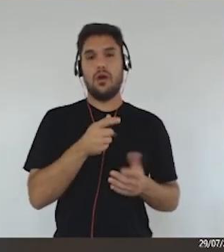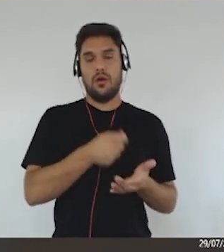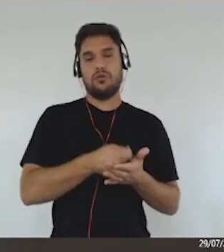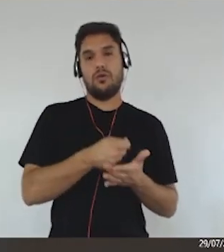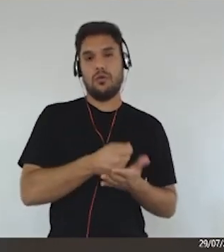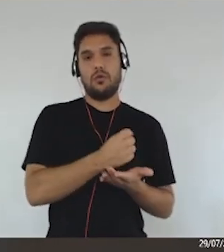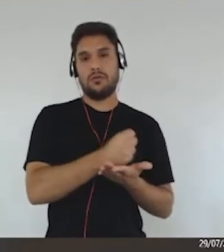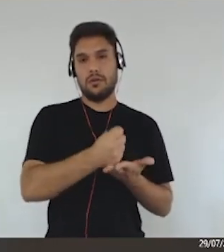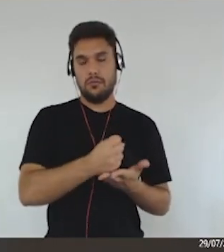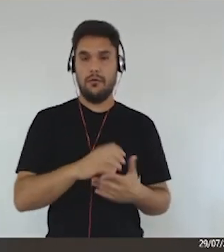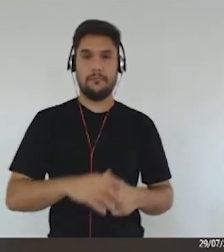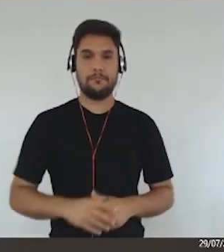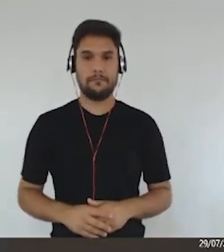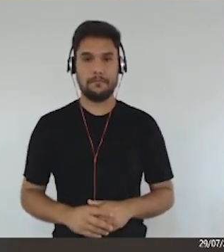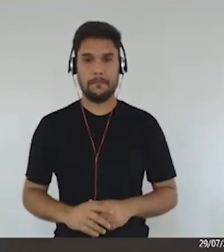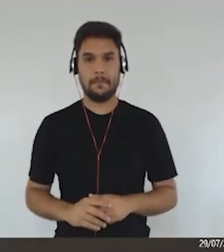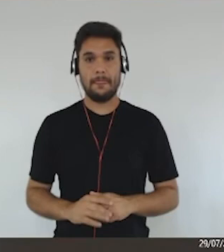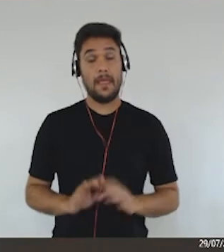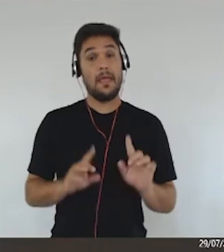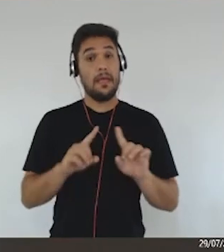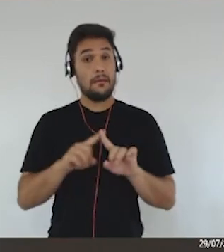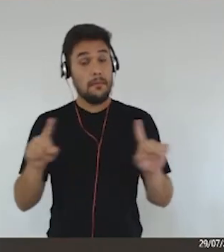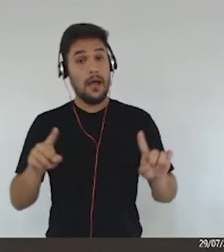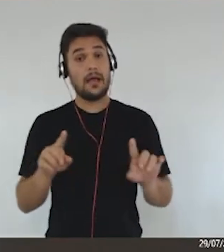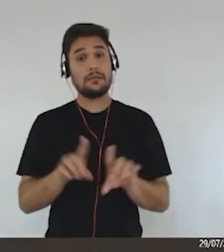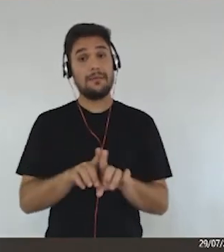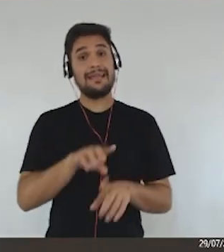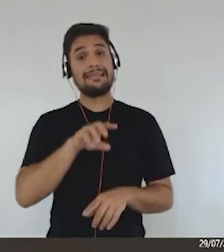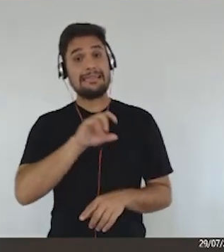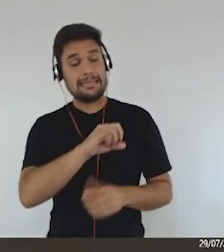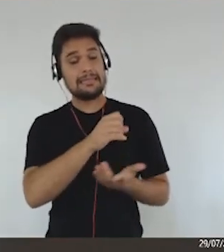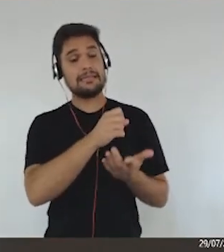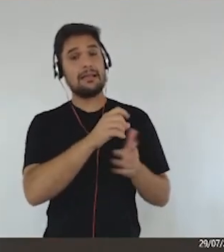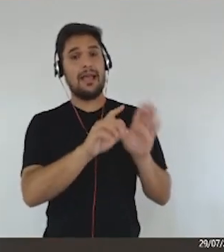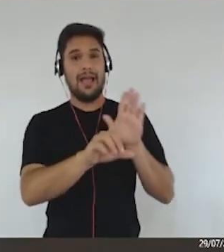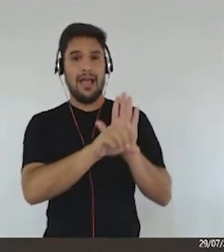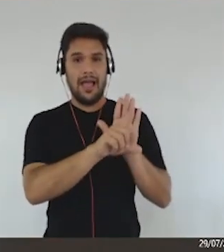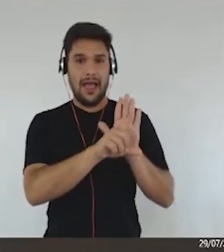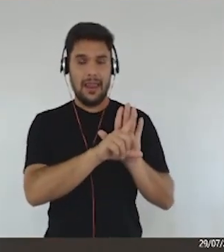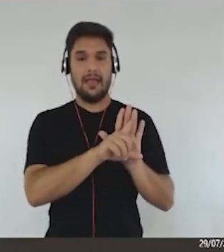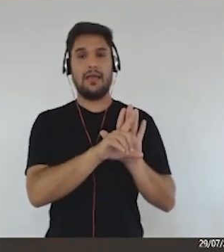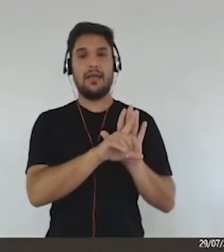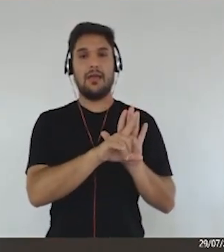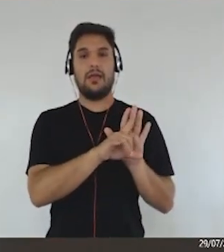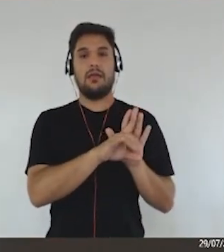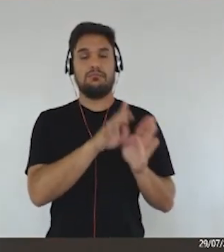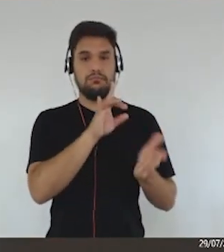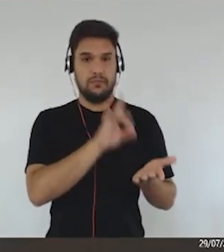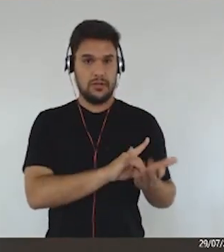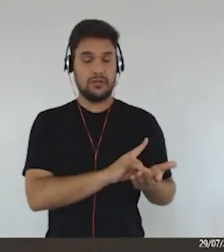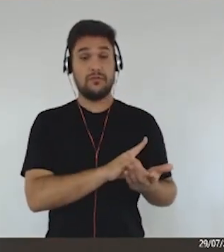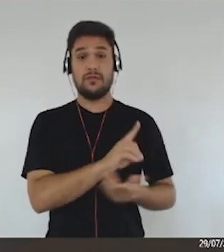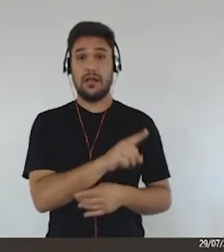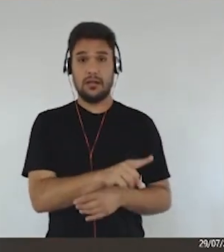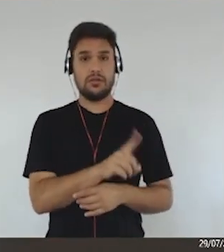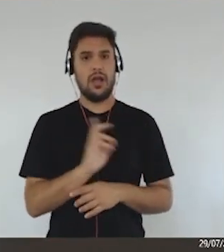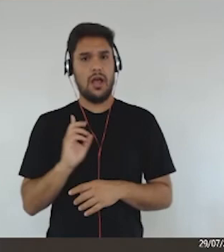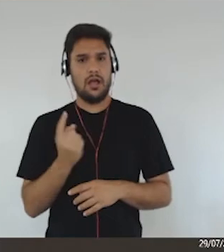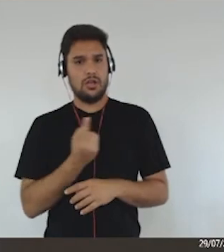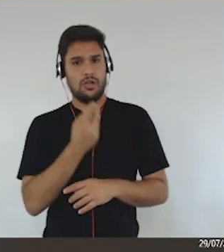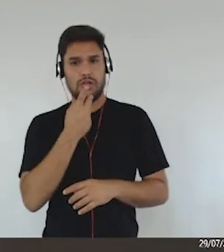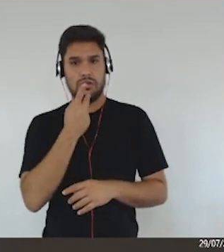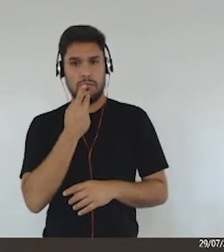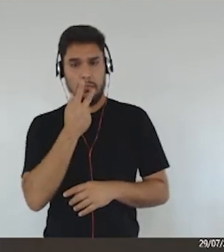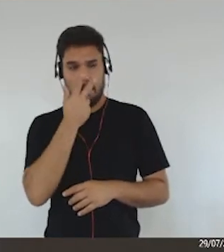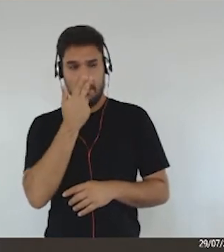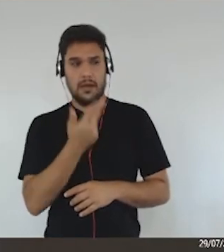obrigação contratual. Mas também, por outro lado, se essas leis exigissem uma questão de efetividade, a gente poderia estar